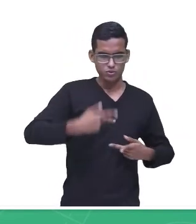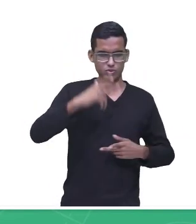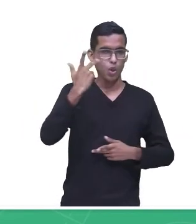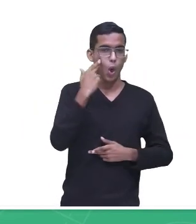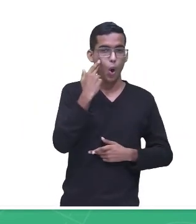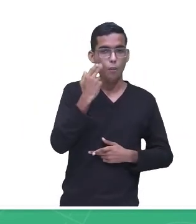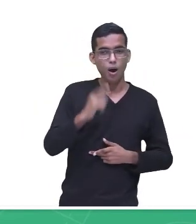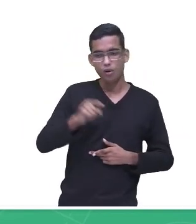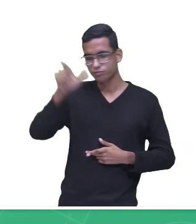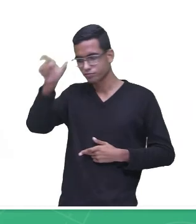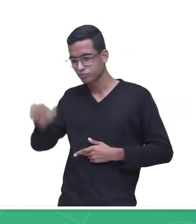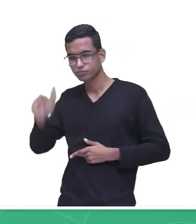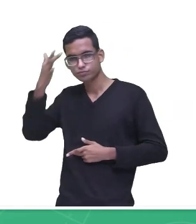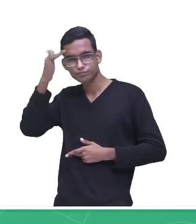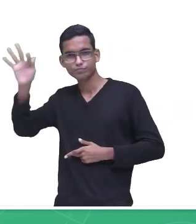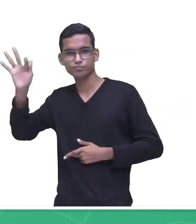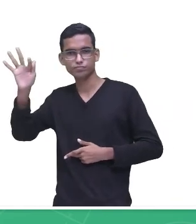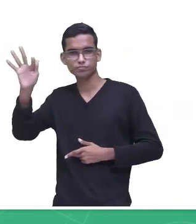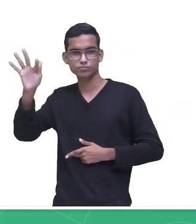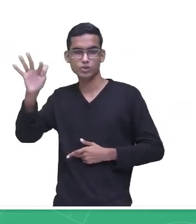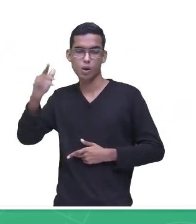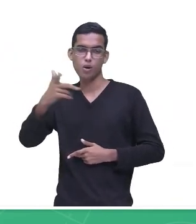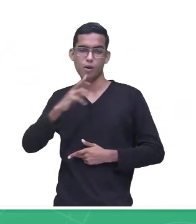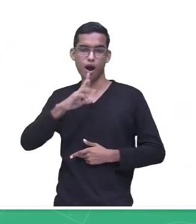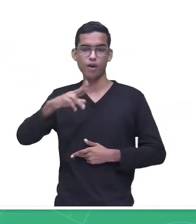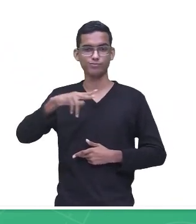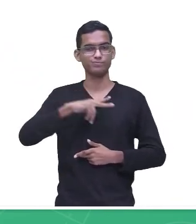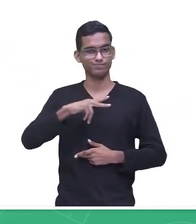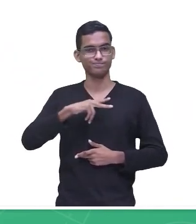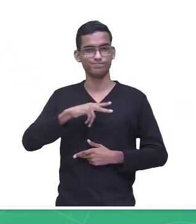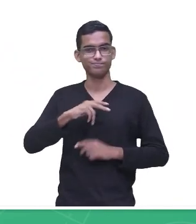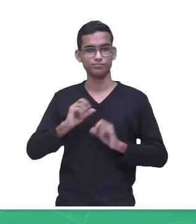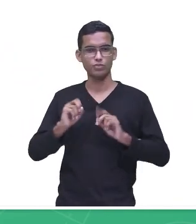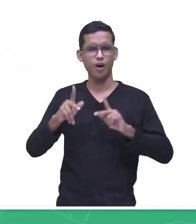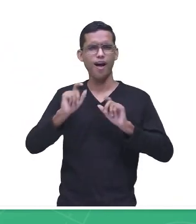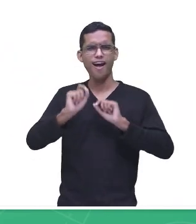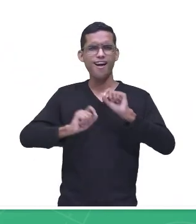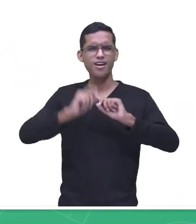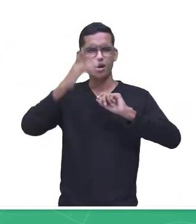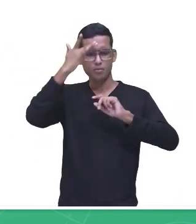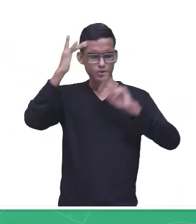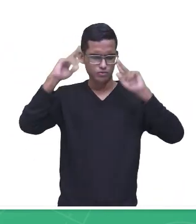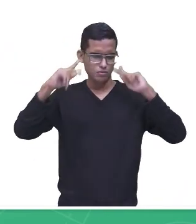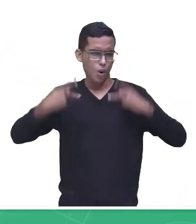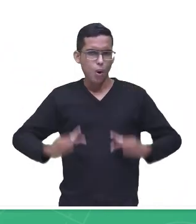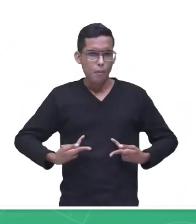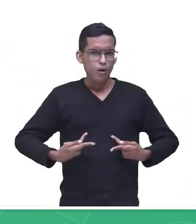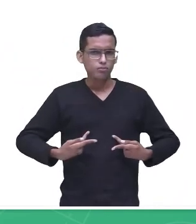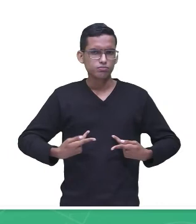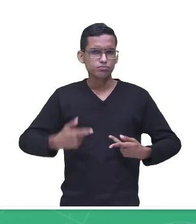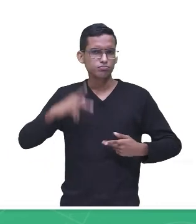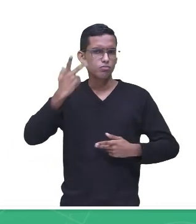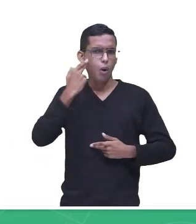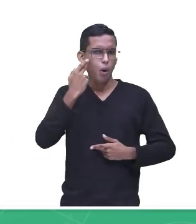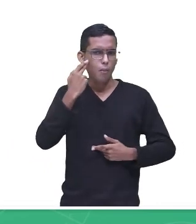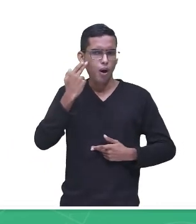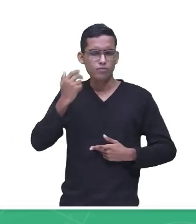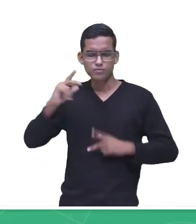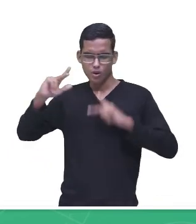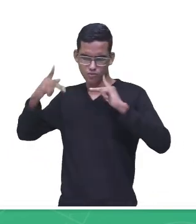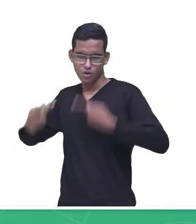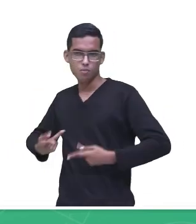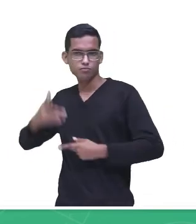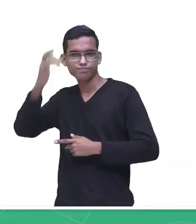resposta? Então, essa resposta é um pouco pessoal, né? Quem é o homem comum? Quem é o filósofo? Nós estudamos muito bem isso daí, tá?